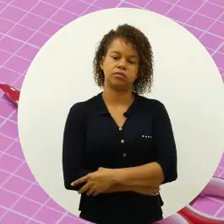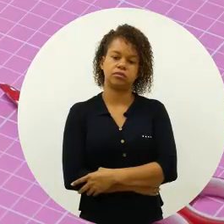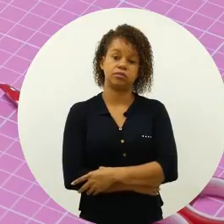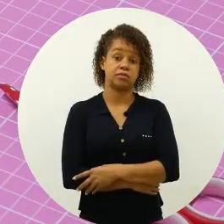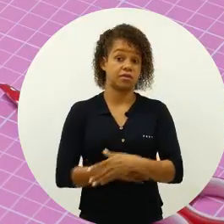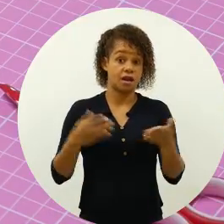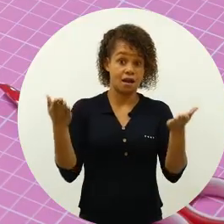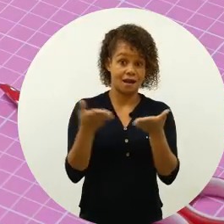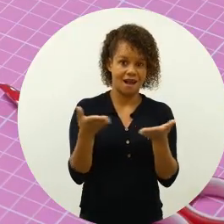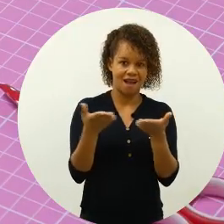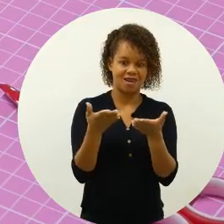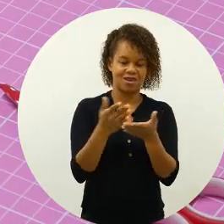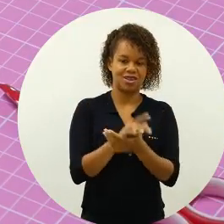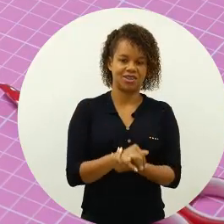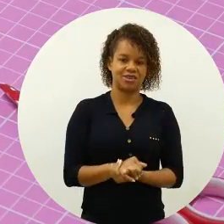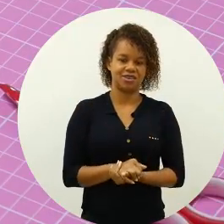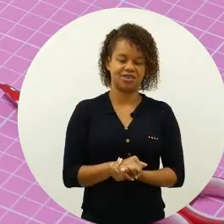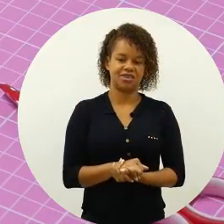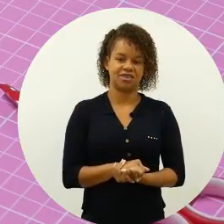E agora,